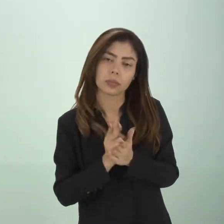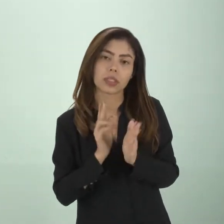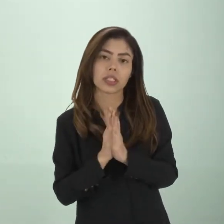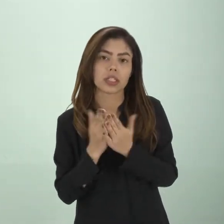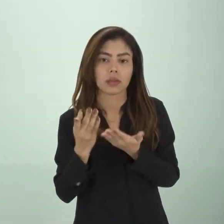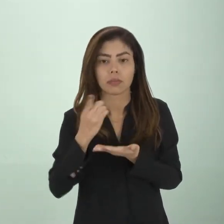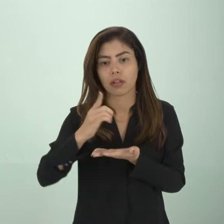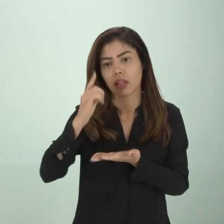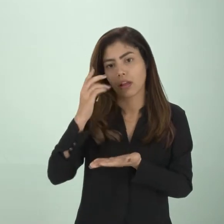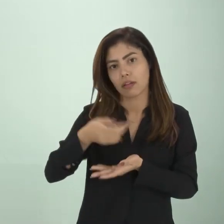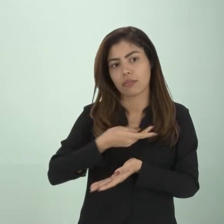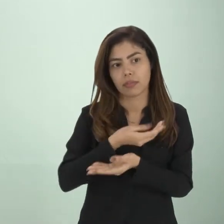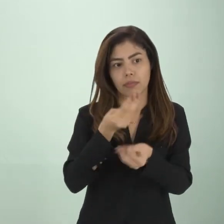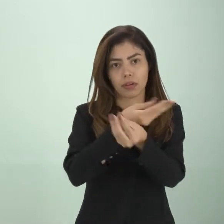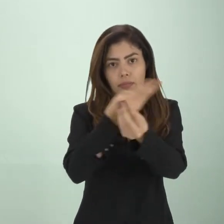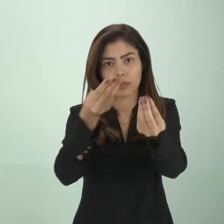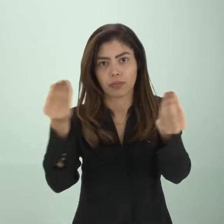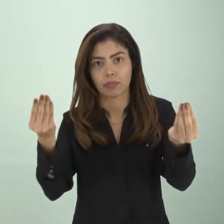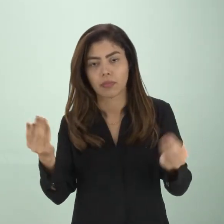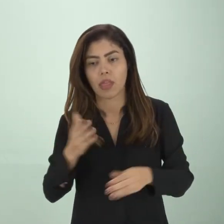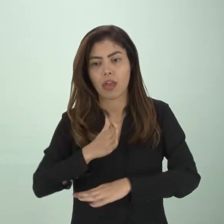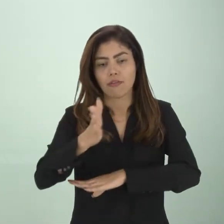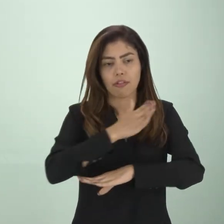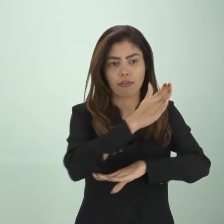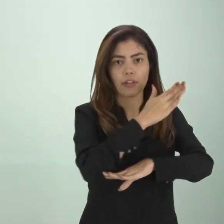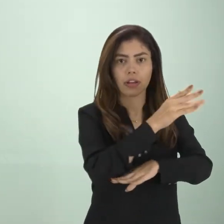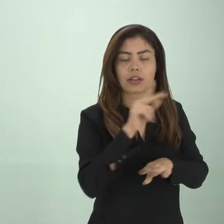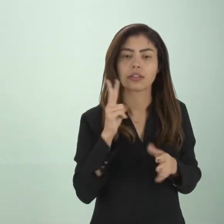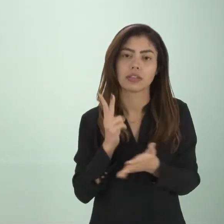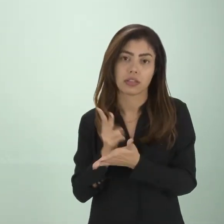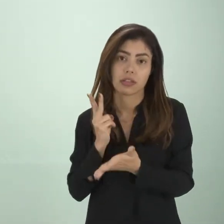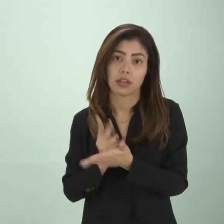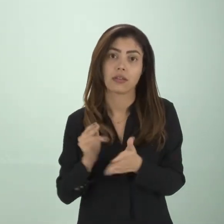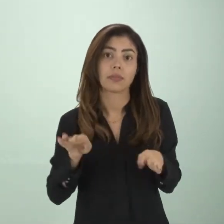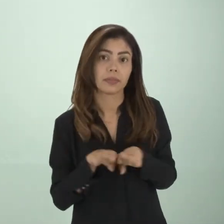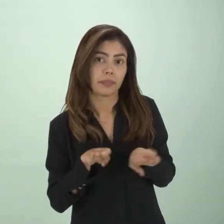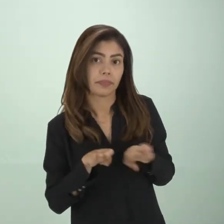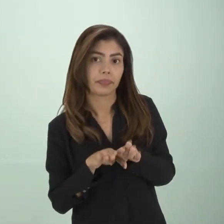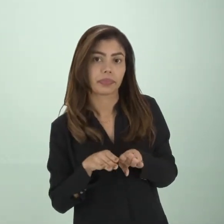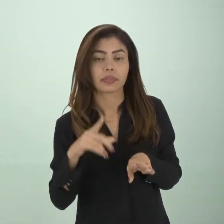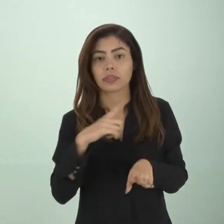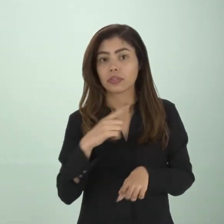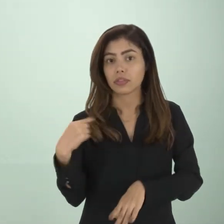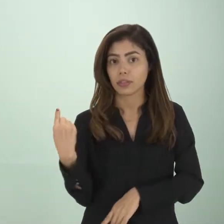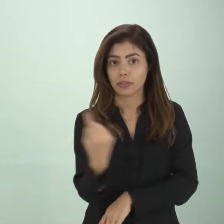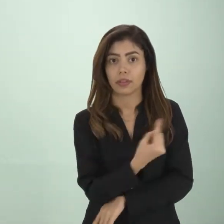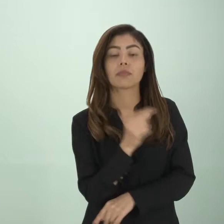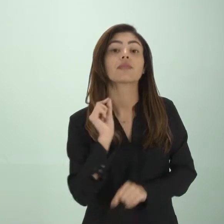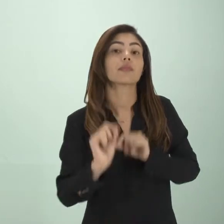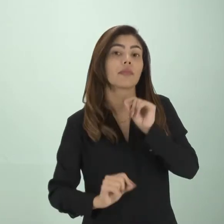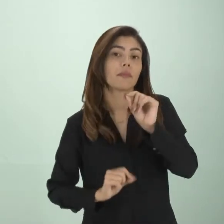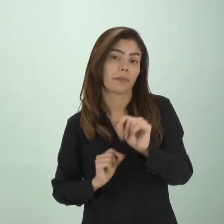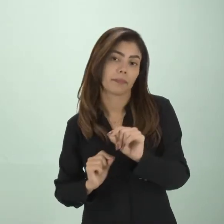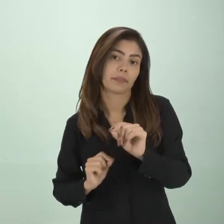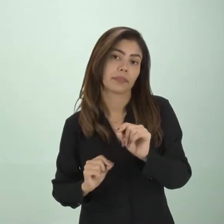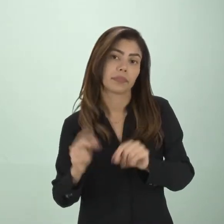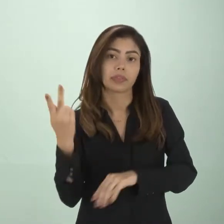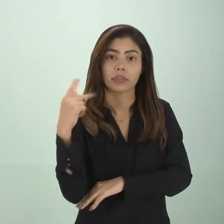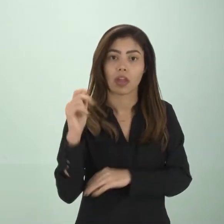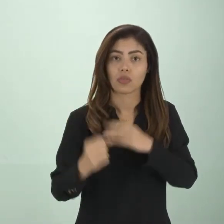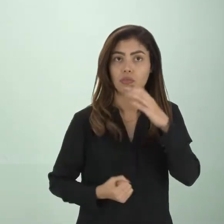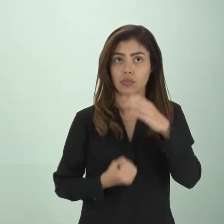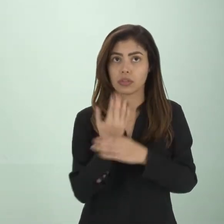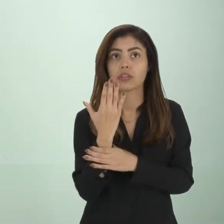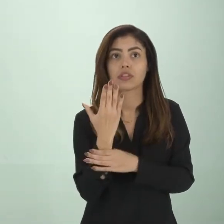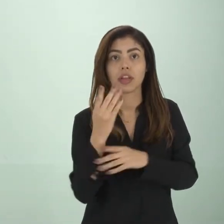disseminar, tornando-se influente. E nós temos como decorrência disso o